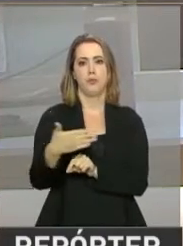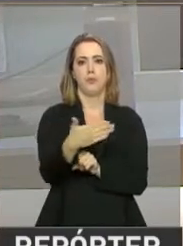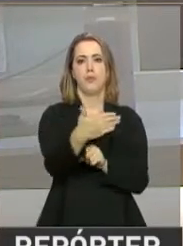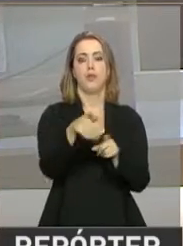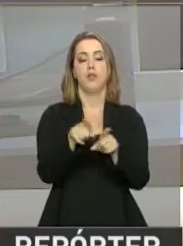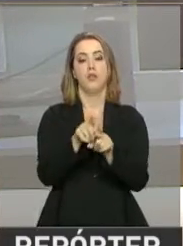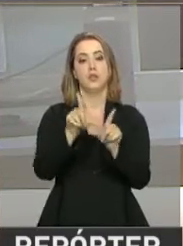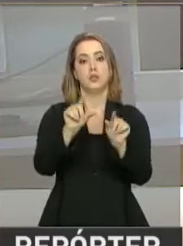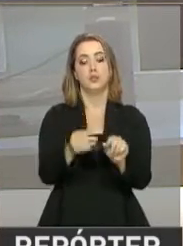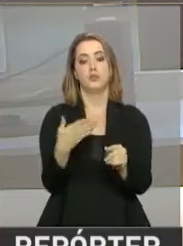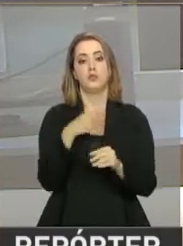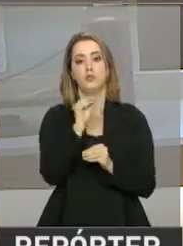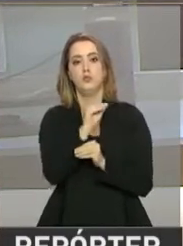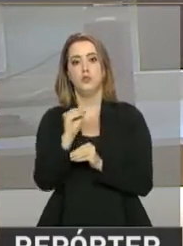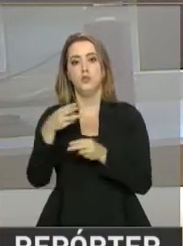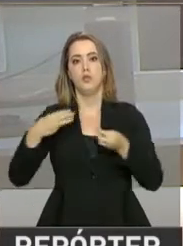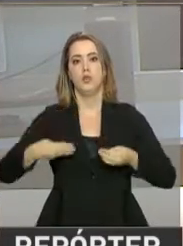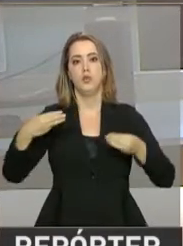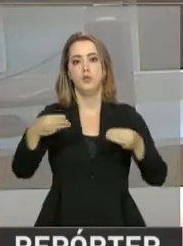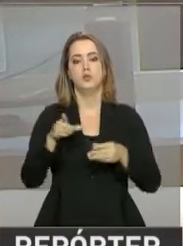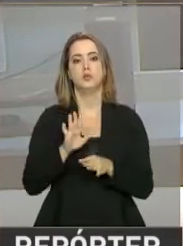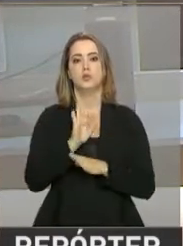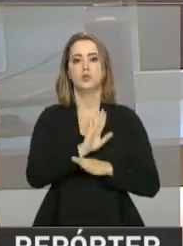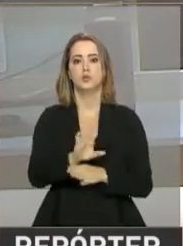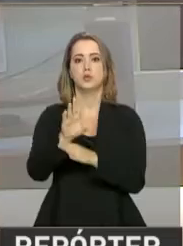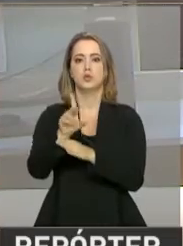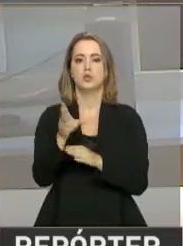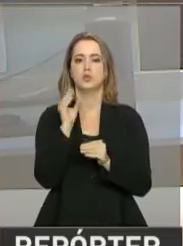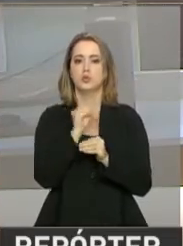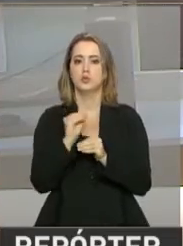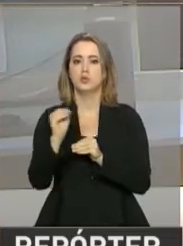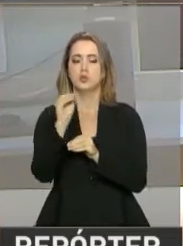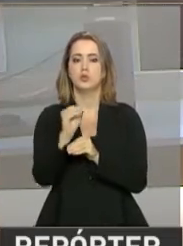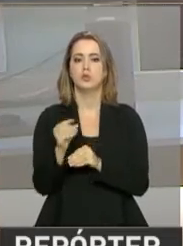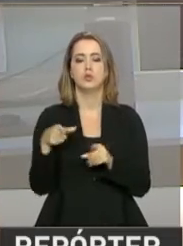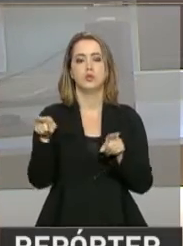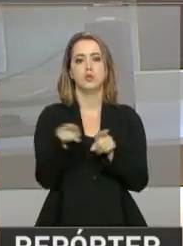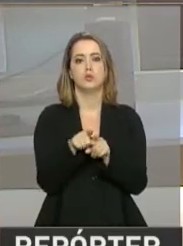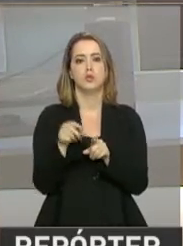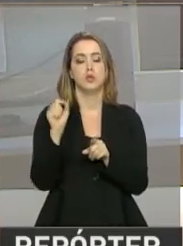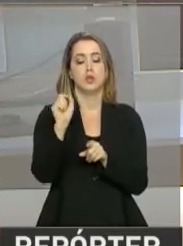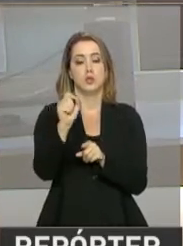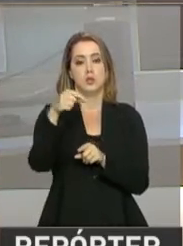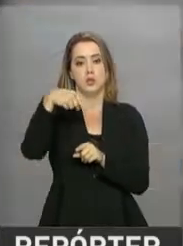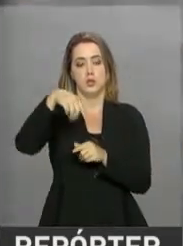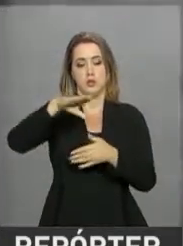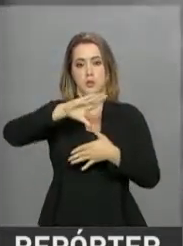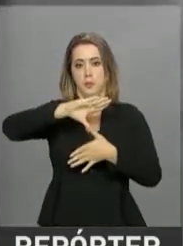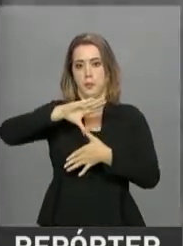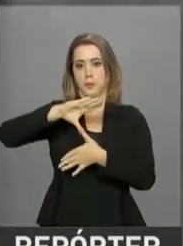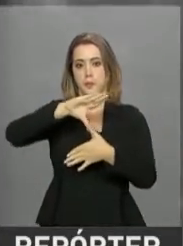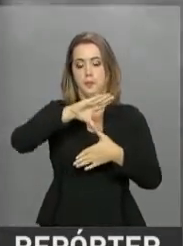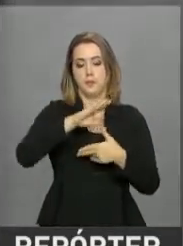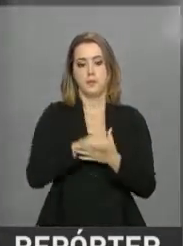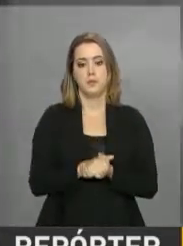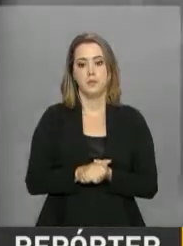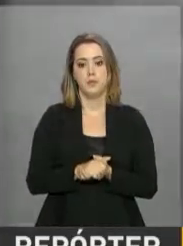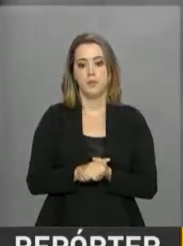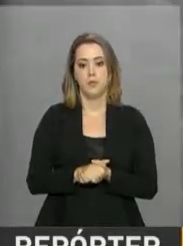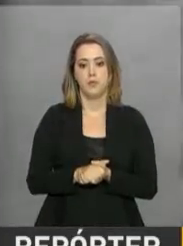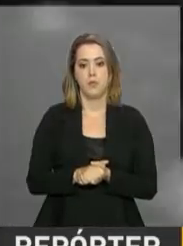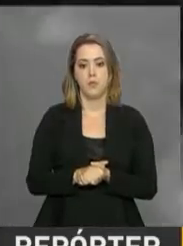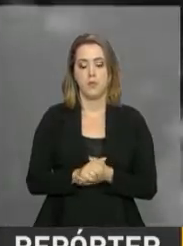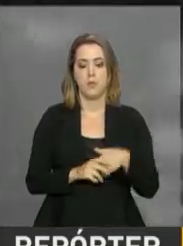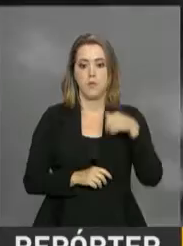ambiente está apoiando a criação de um santuário para a preservação de baleias no atlântico sul quase